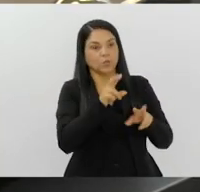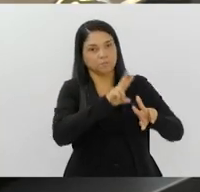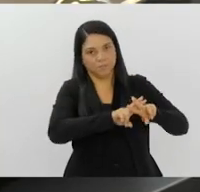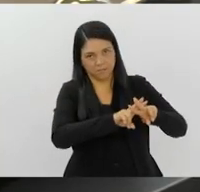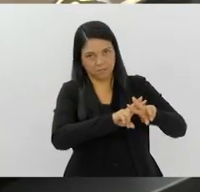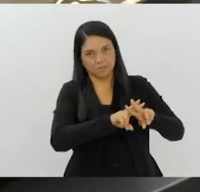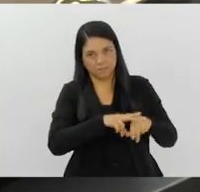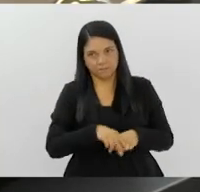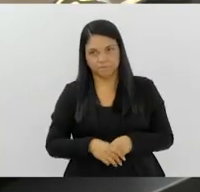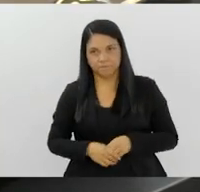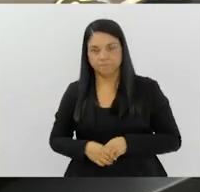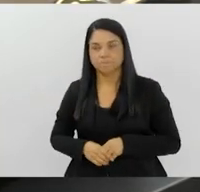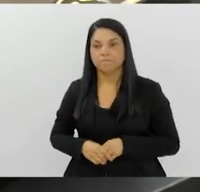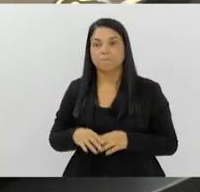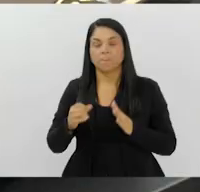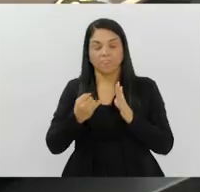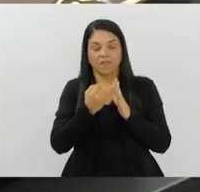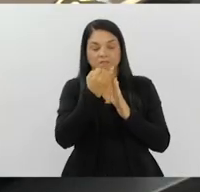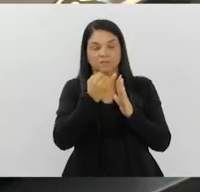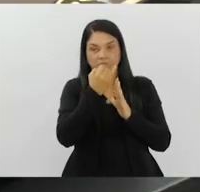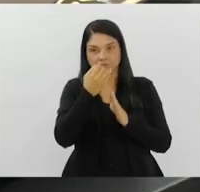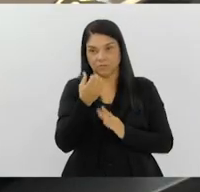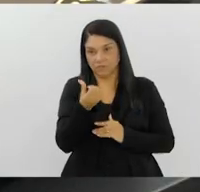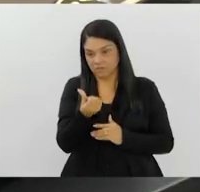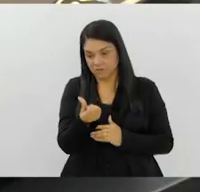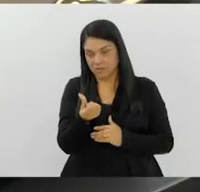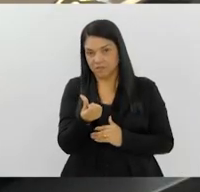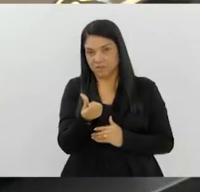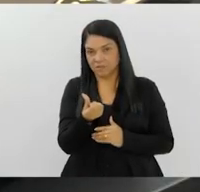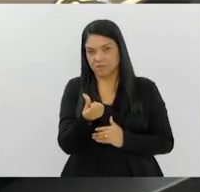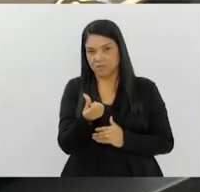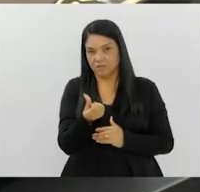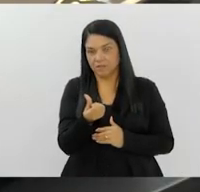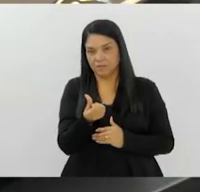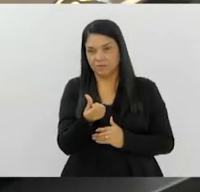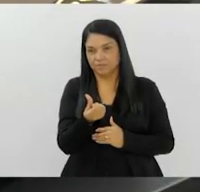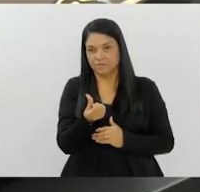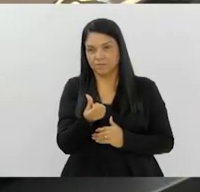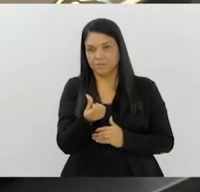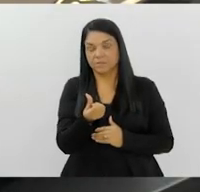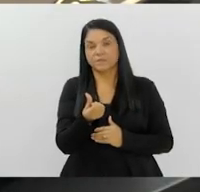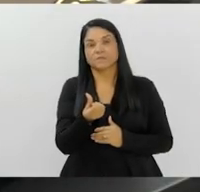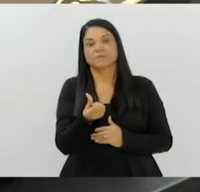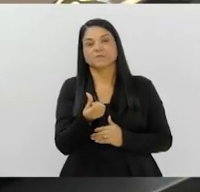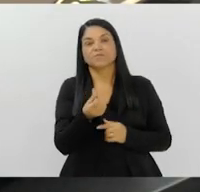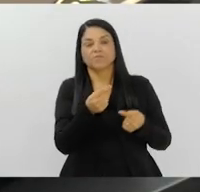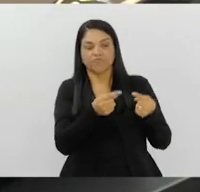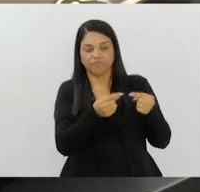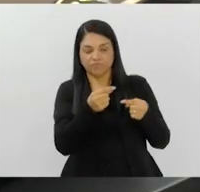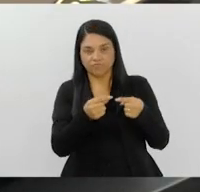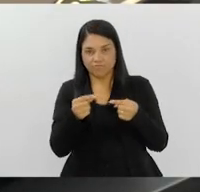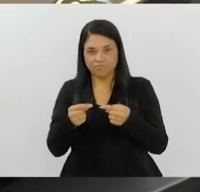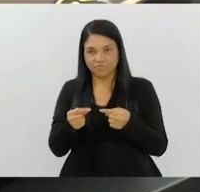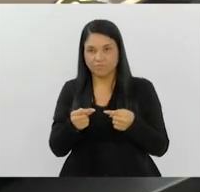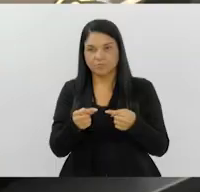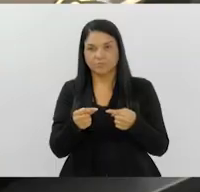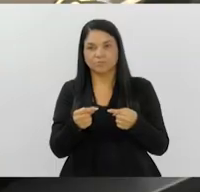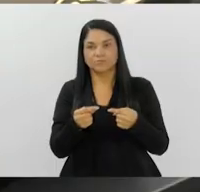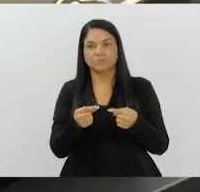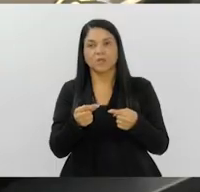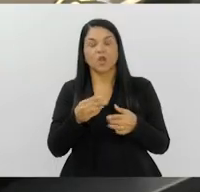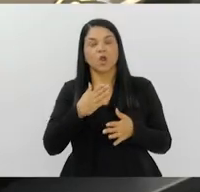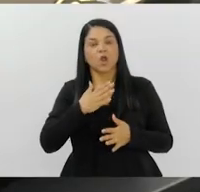presas o inciso seis que chega na linha ali mais ou menos do que a gente tava discutindo eh a gente